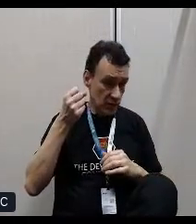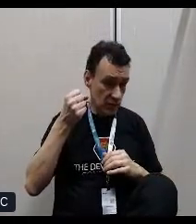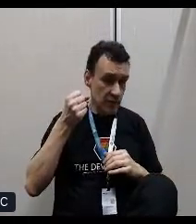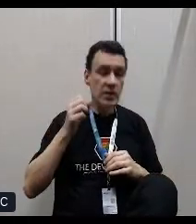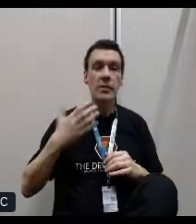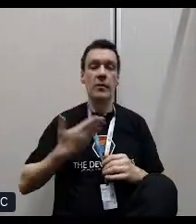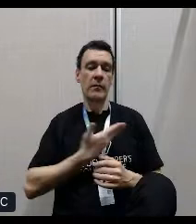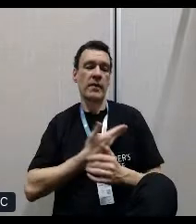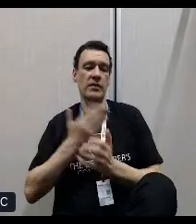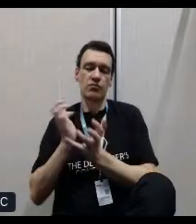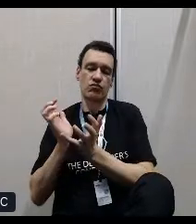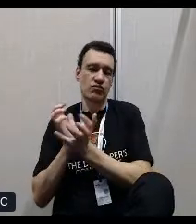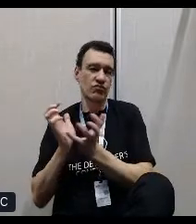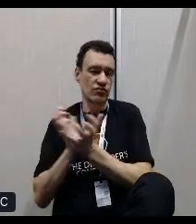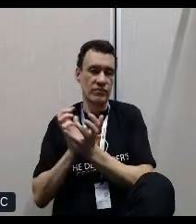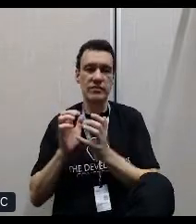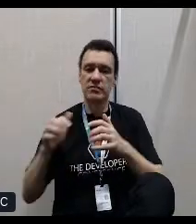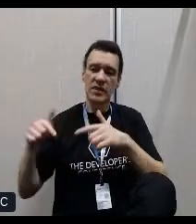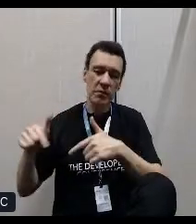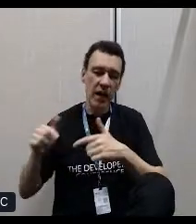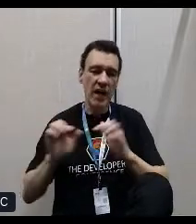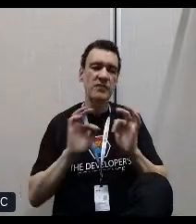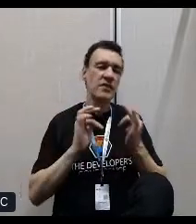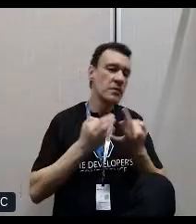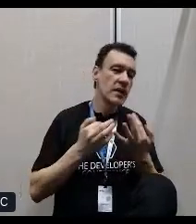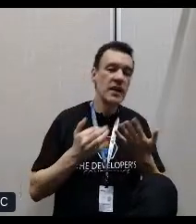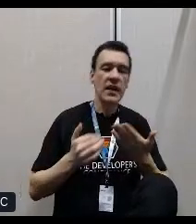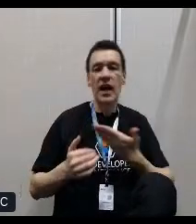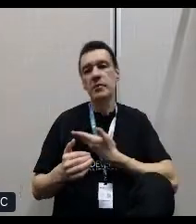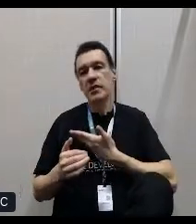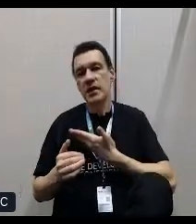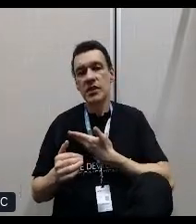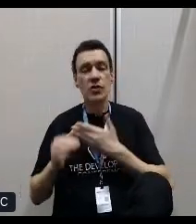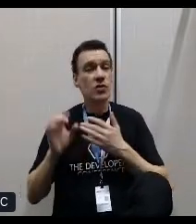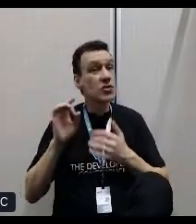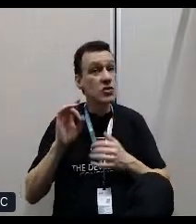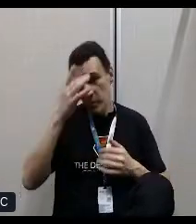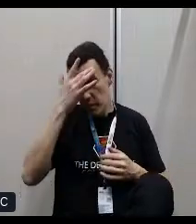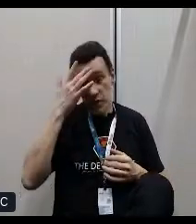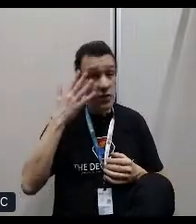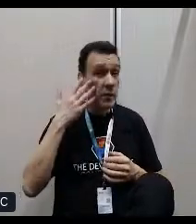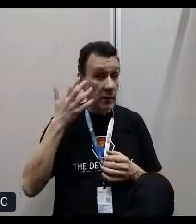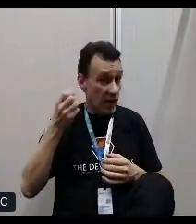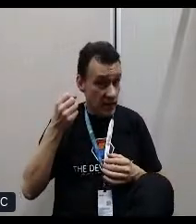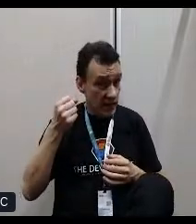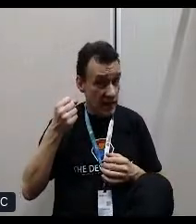social, seja no trabalho, família, amigos, eu só convivo com pessoas brancas, vai ser normal para mim, quando eu estiver produzindo